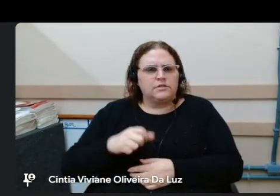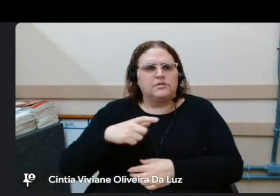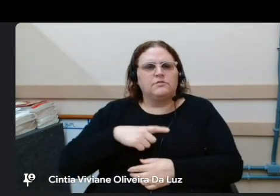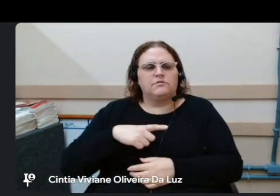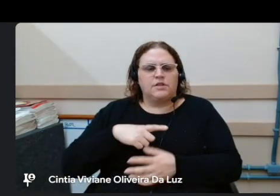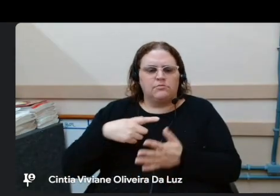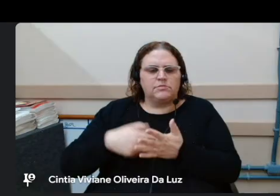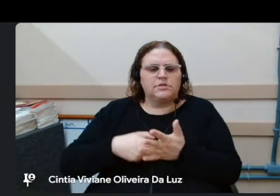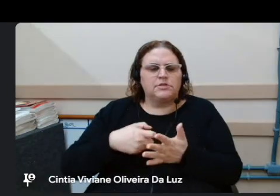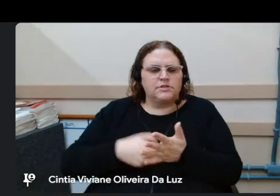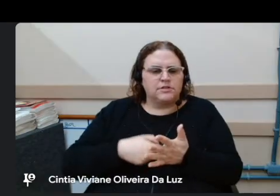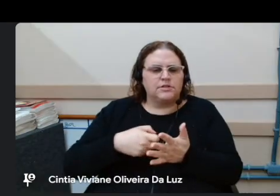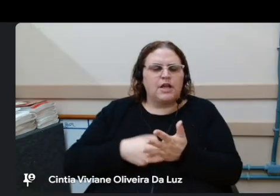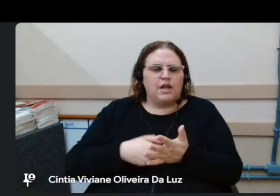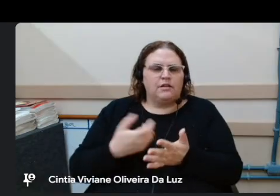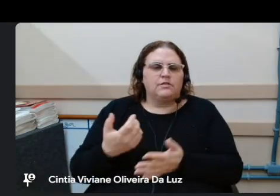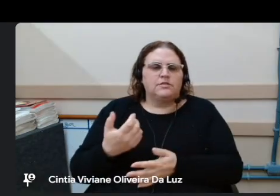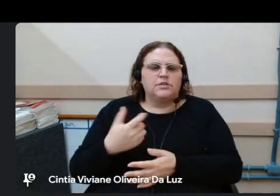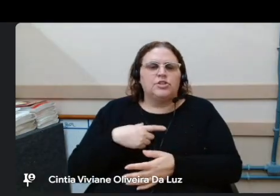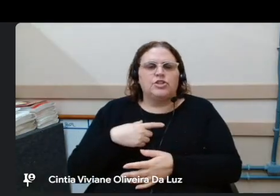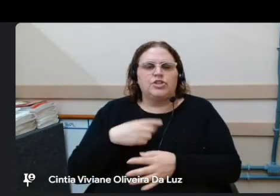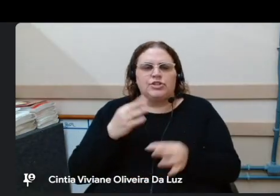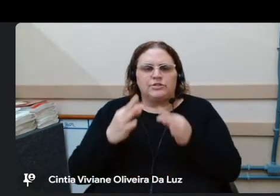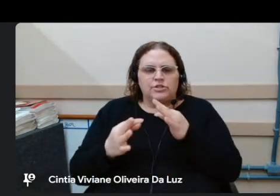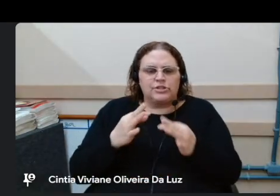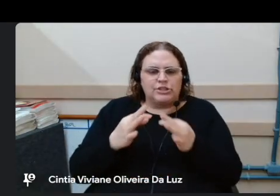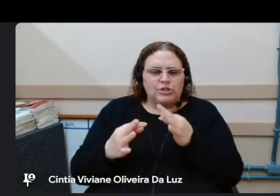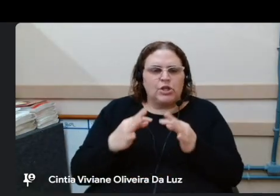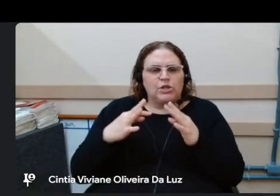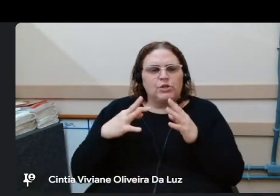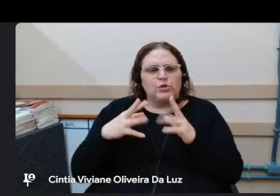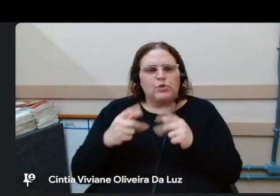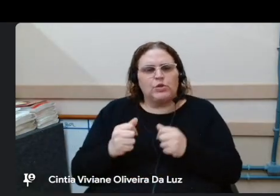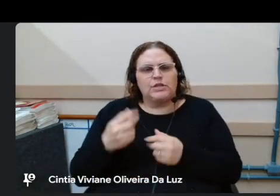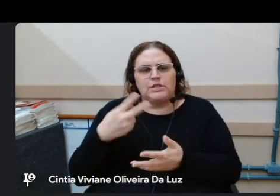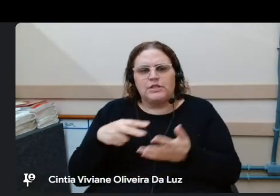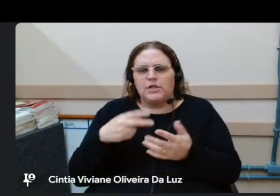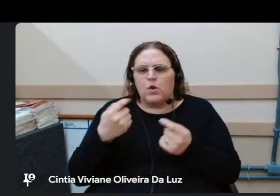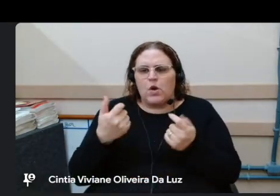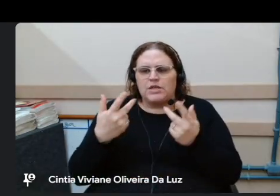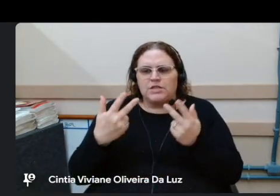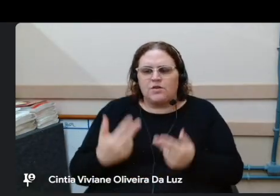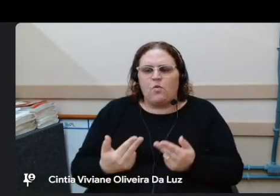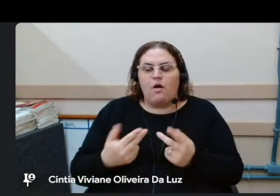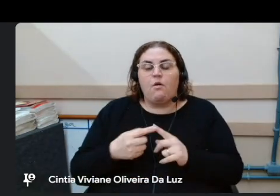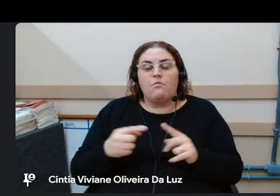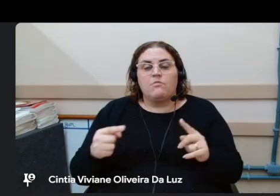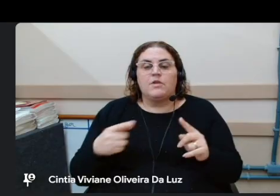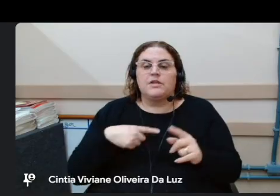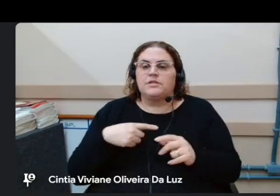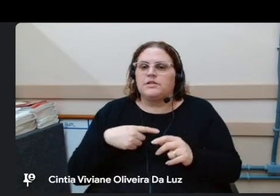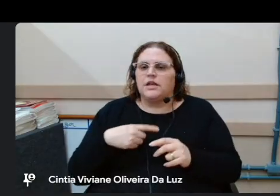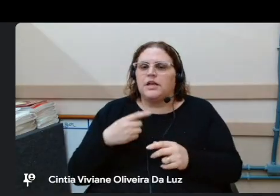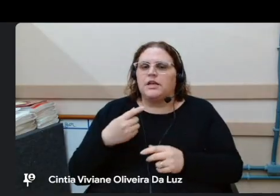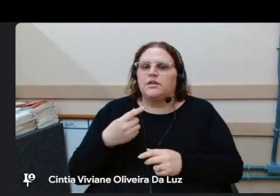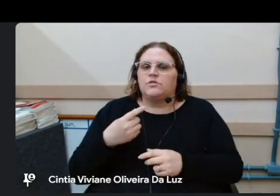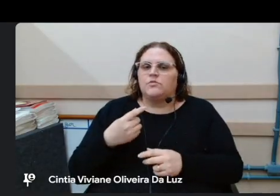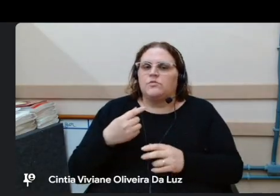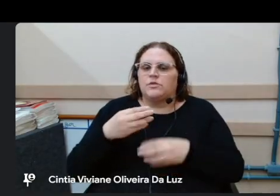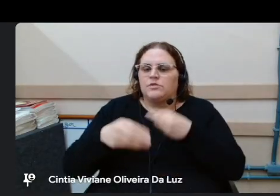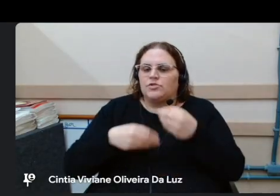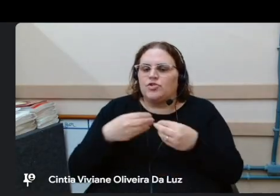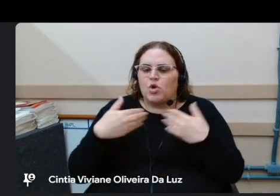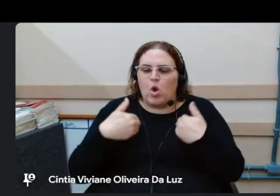então assim sim tem uma tendência de estandardização né do Dik toque quase todas as danças são meio parecidas mas há uma